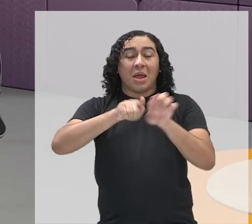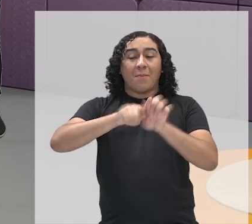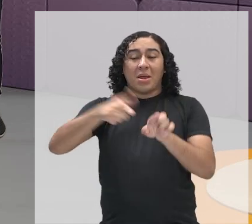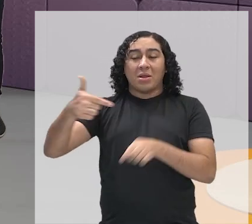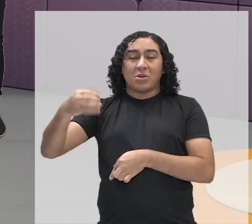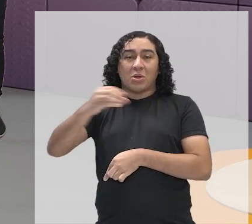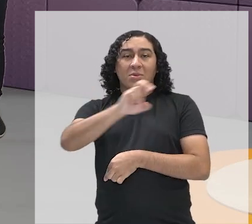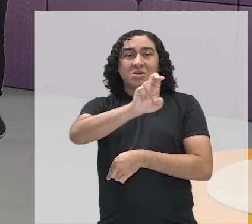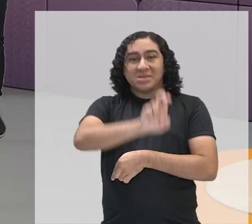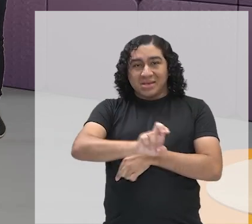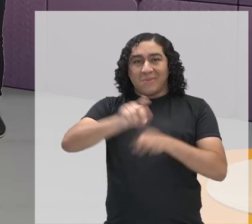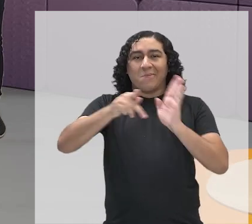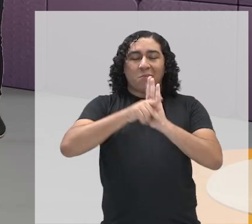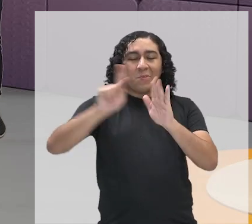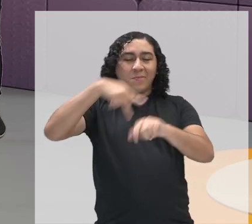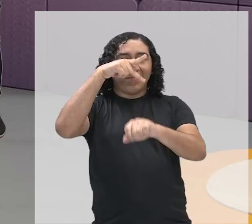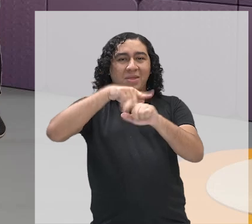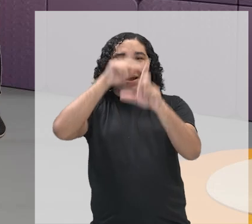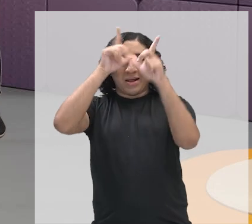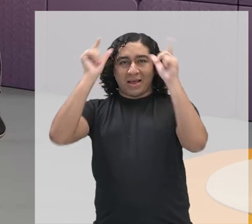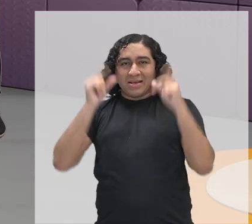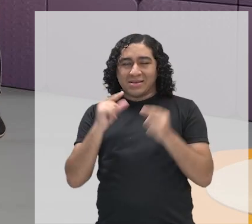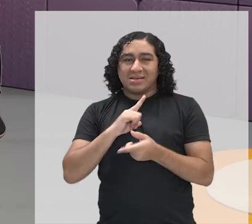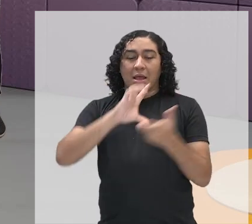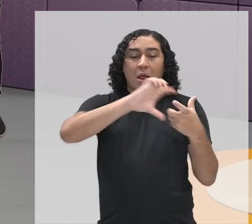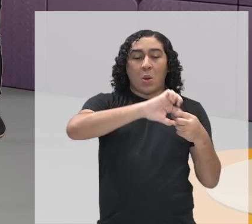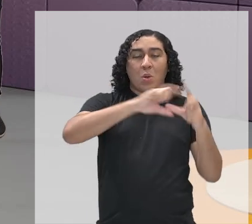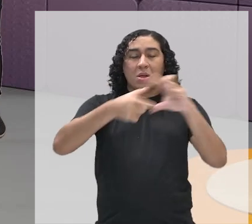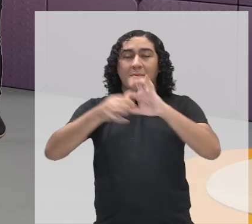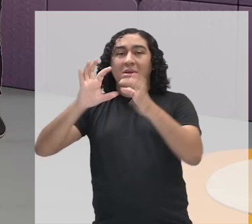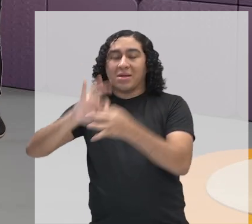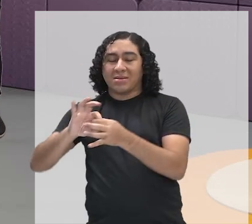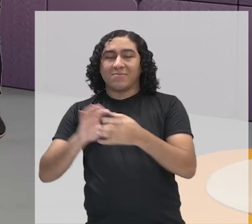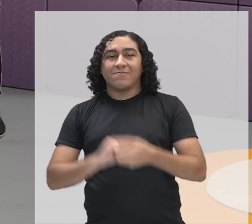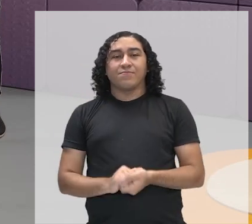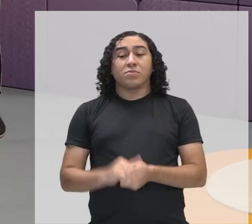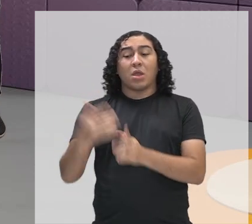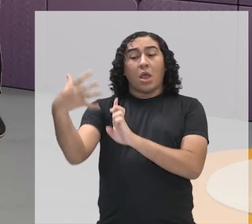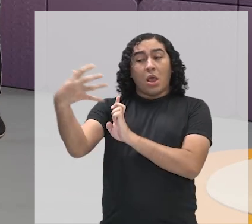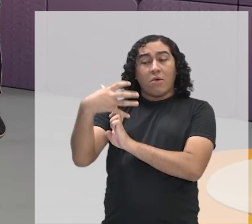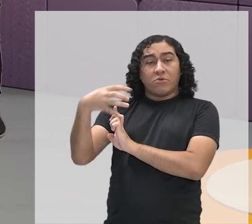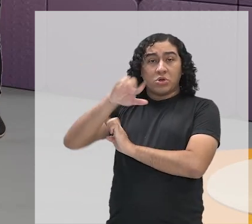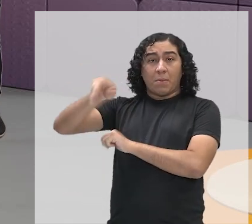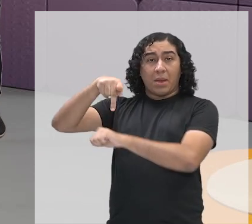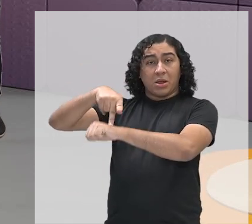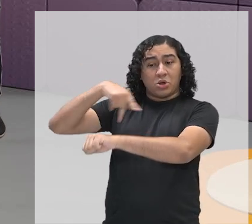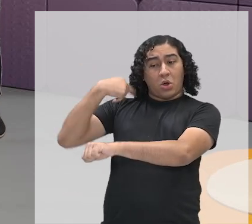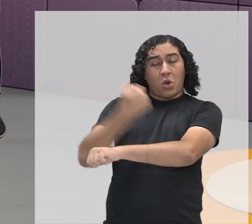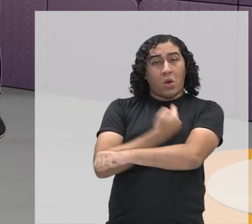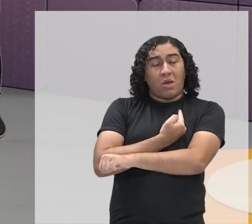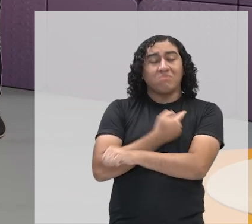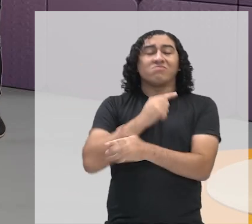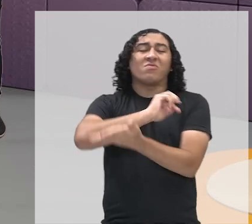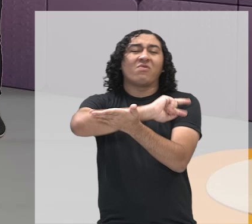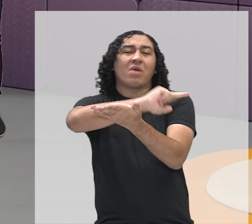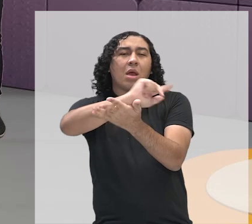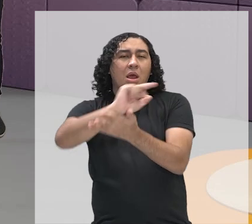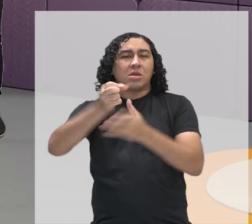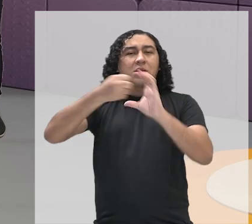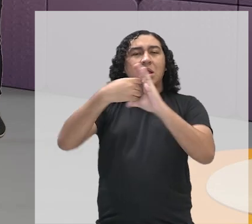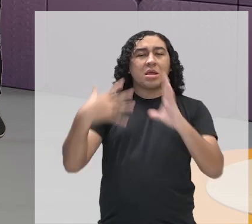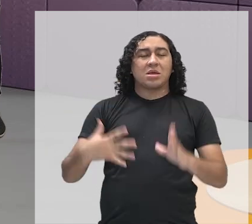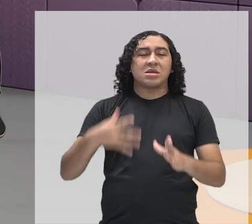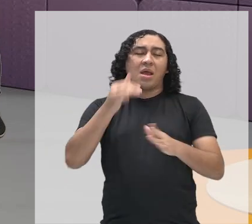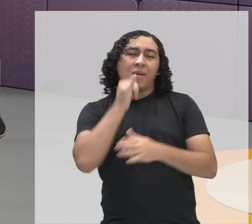na própria Grécia. A Grécia nos influenciou em vários aspectos da vida atual, como